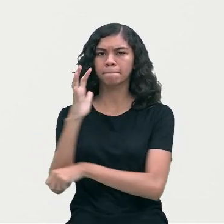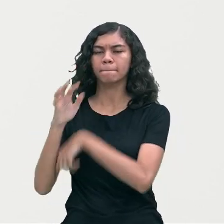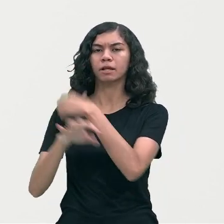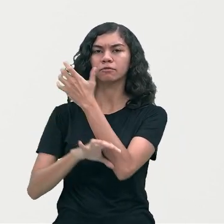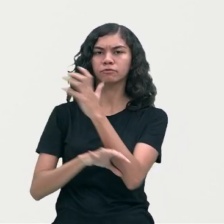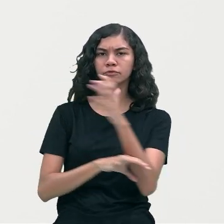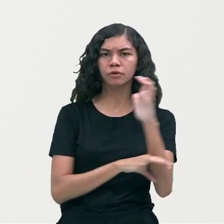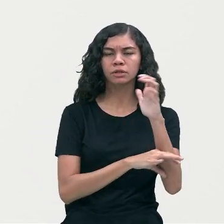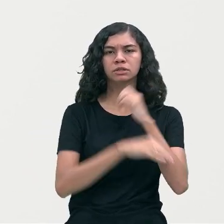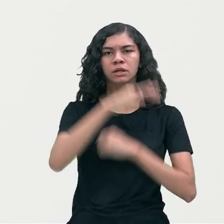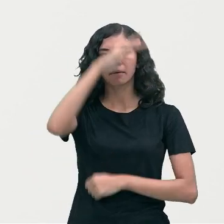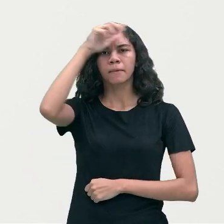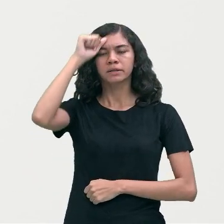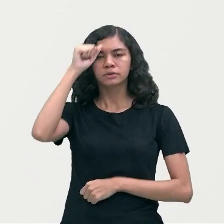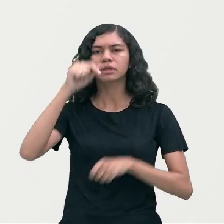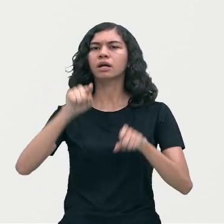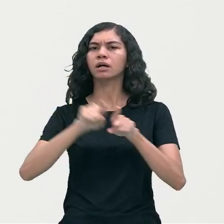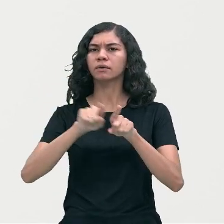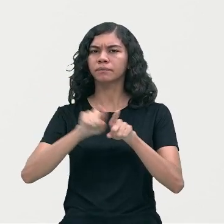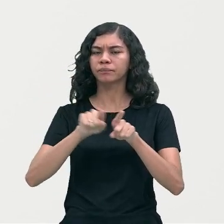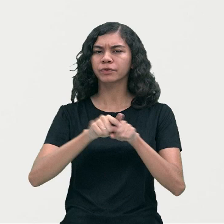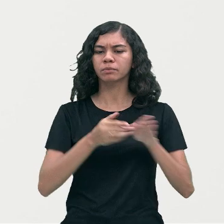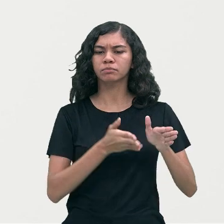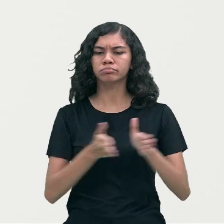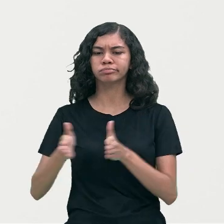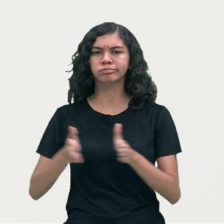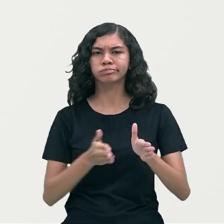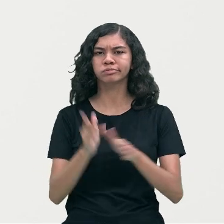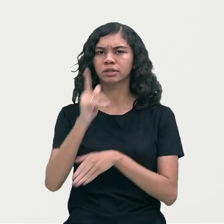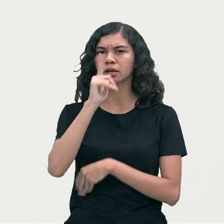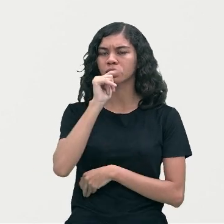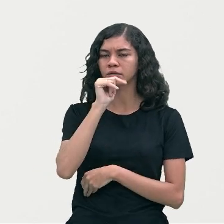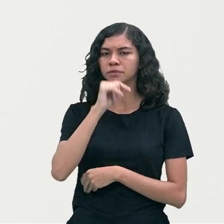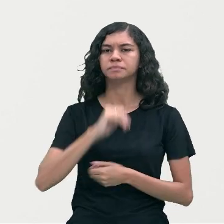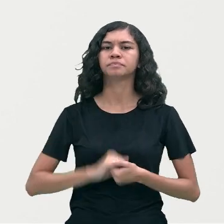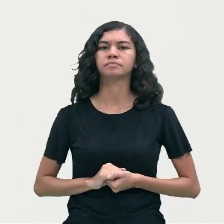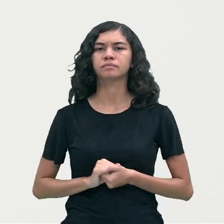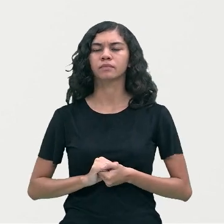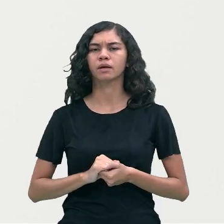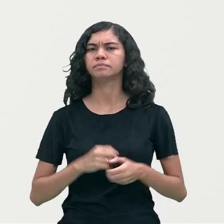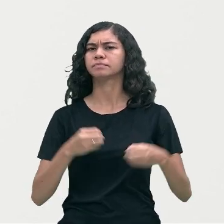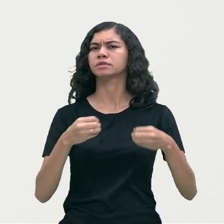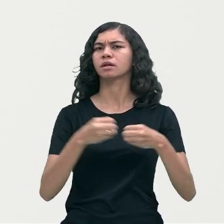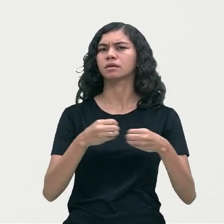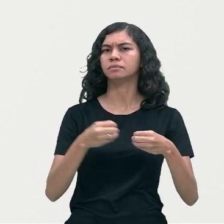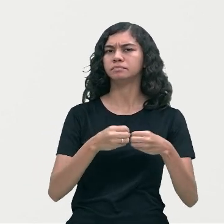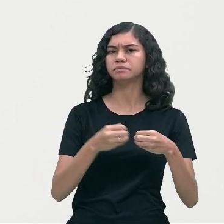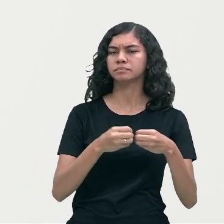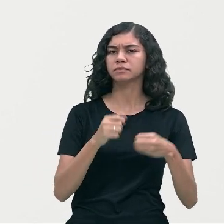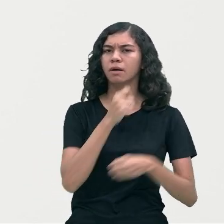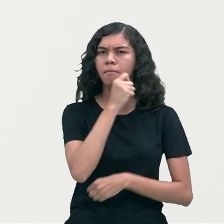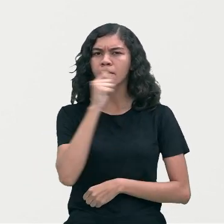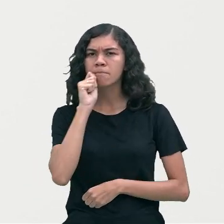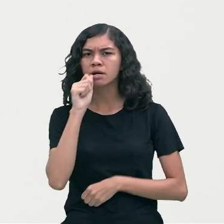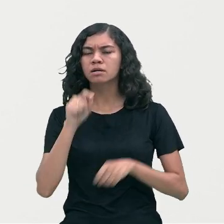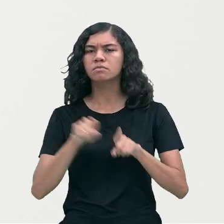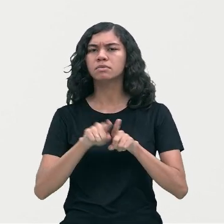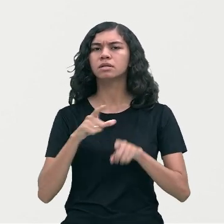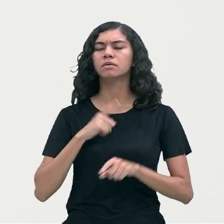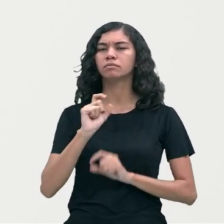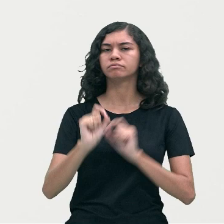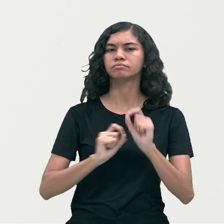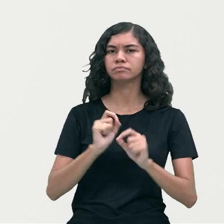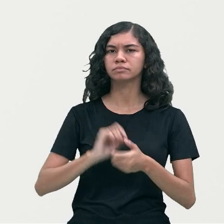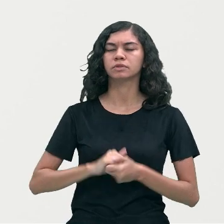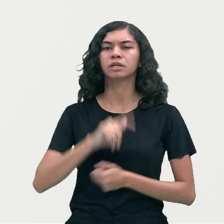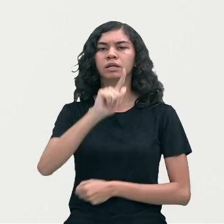bacia amazônica. Eu tenho aqui em verdinho, aqui pertinho do Amapá, a Guiana Francesa. Lembre que Guiana Francesa não